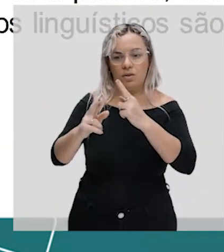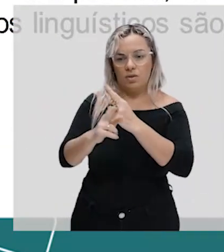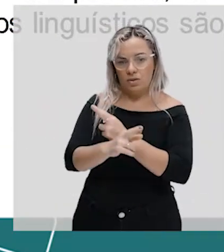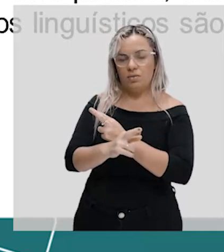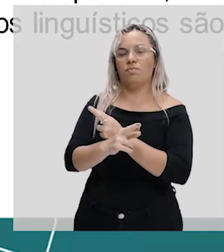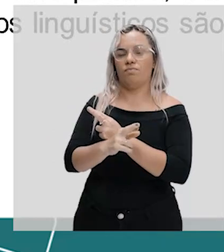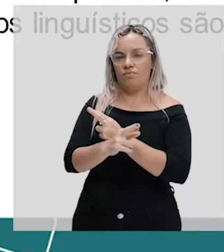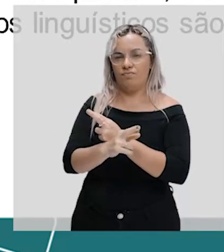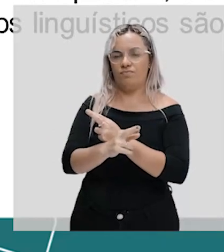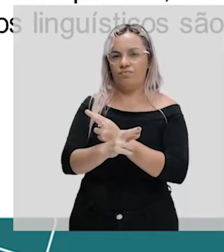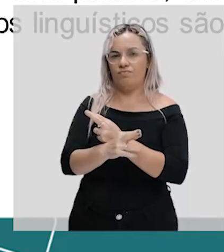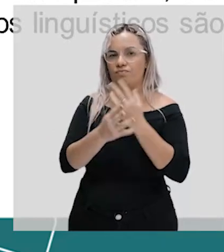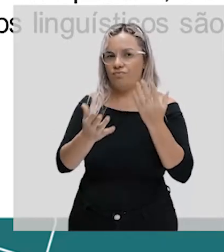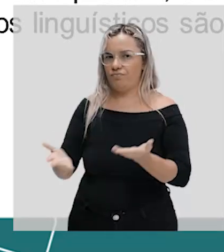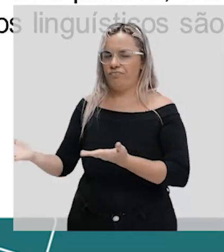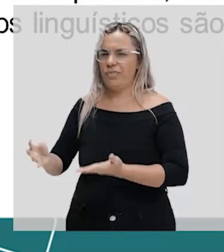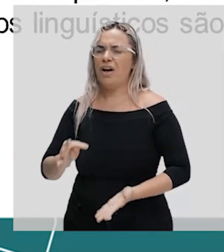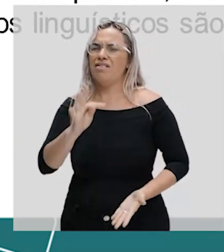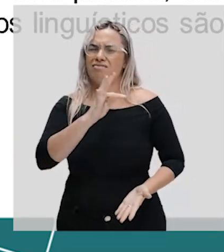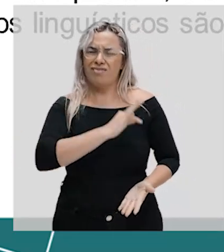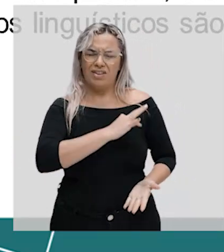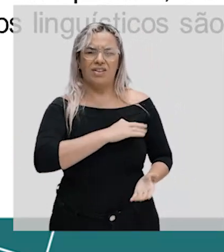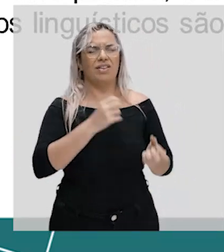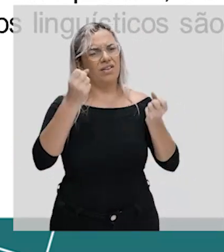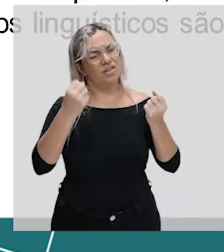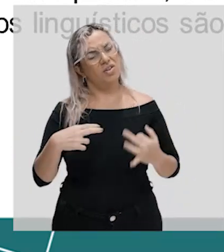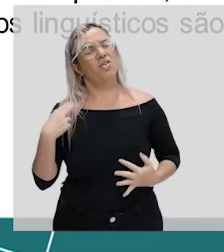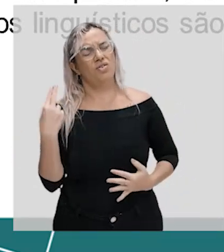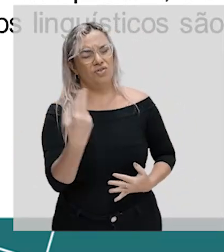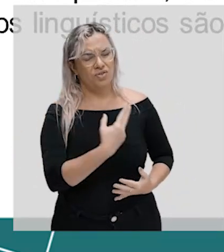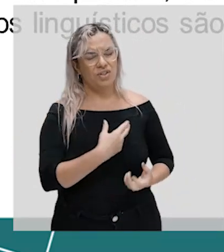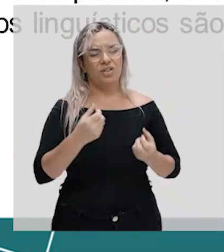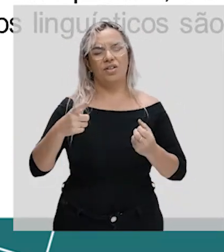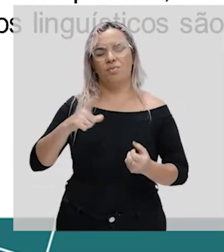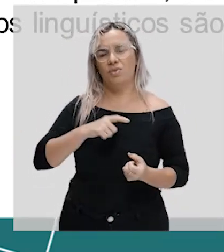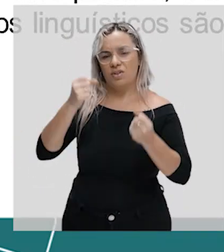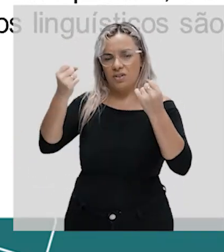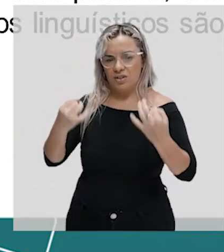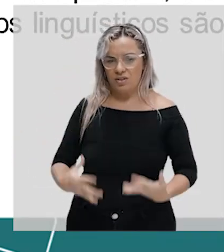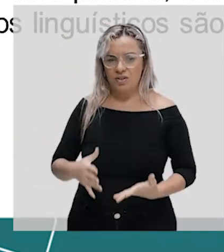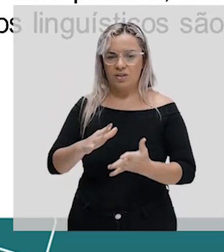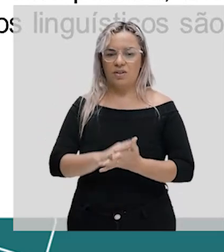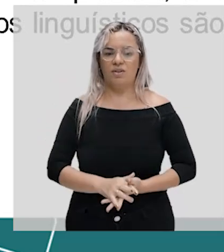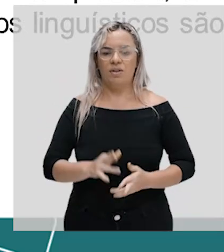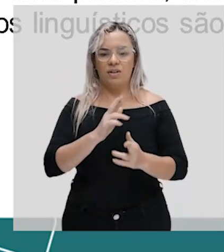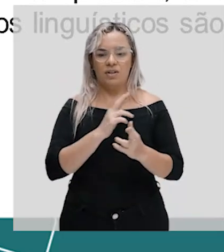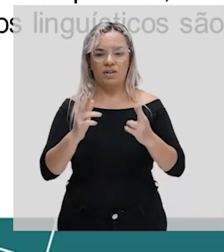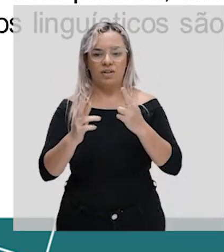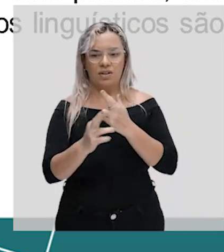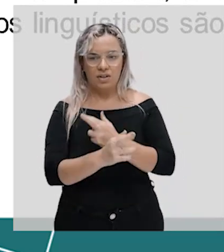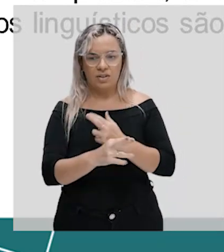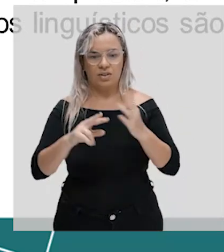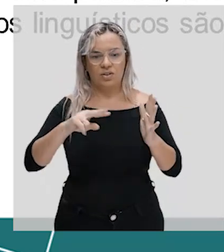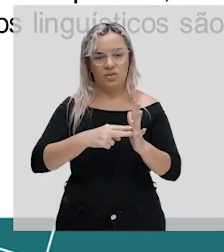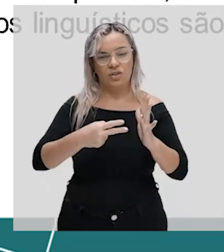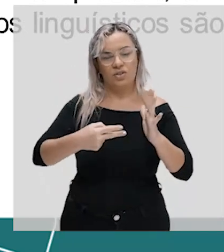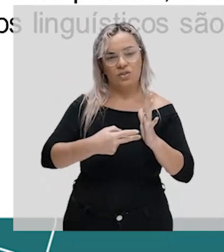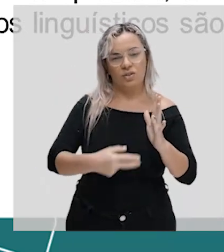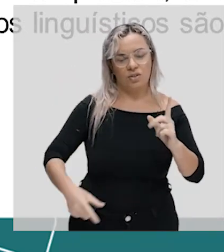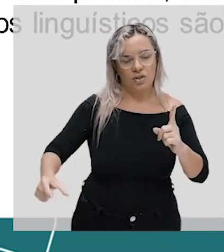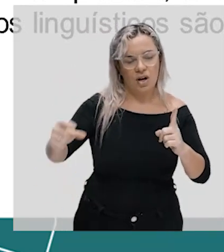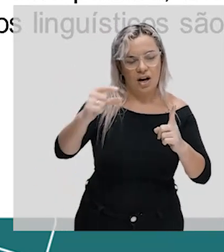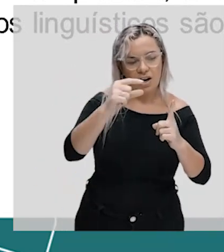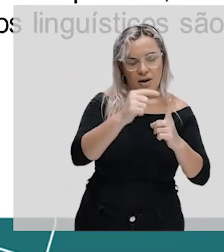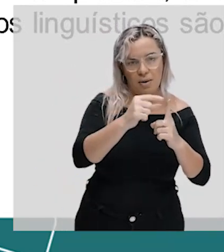coisa bem técnica, mas o que nós temos que falar? É a relação que se estabelece entre um significante e